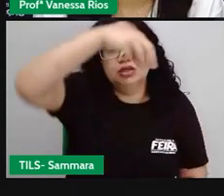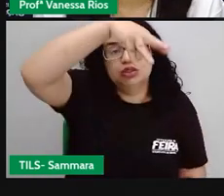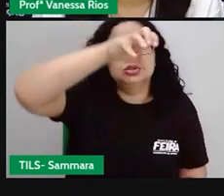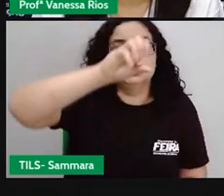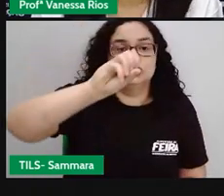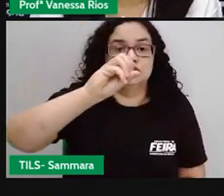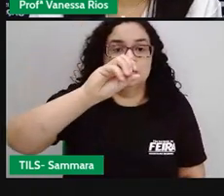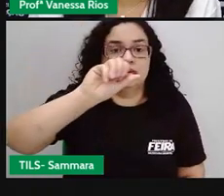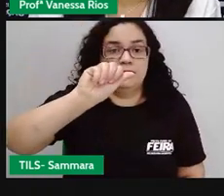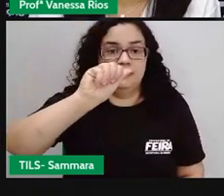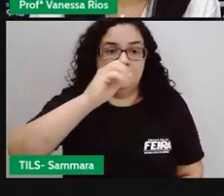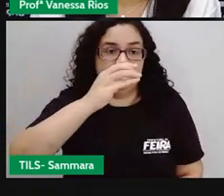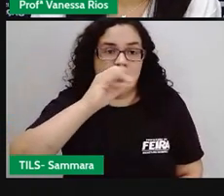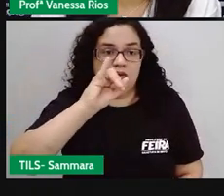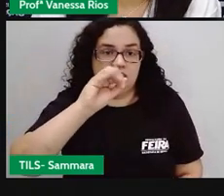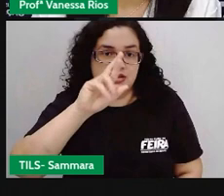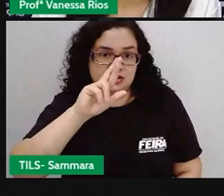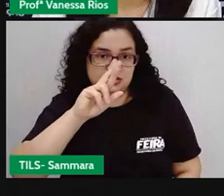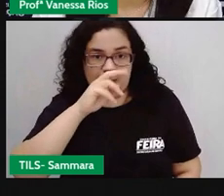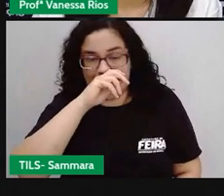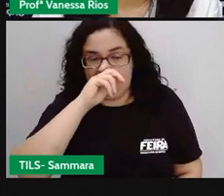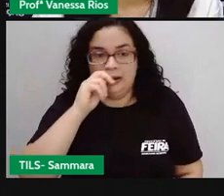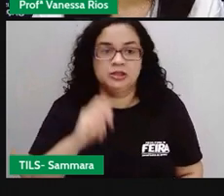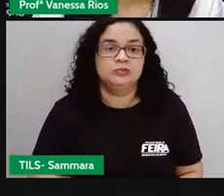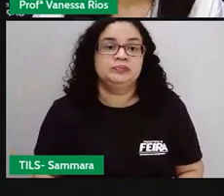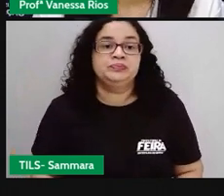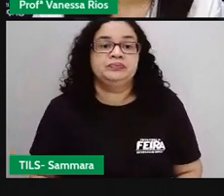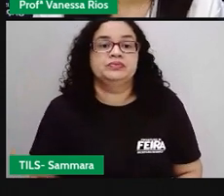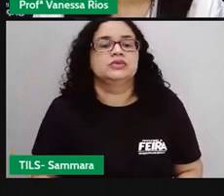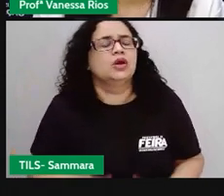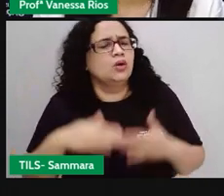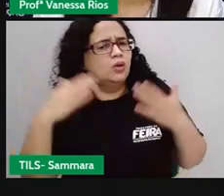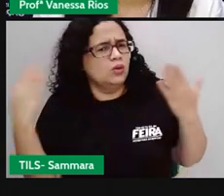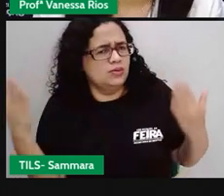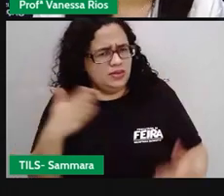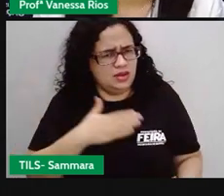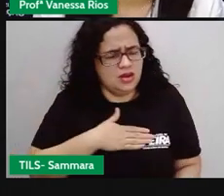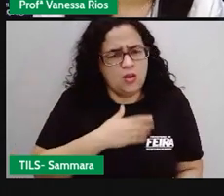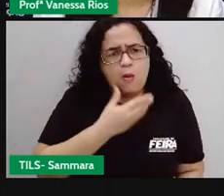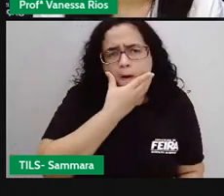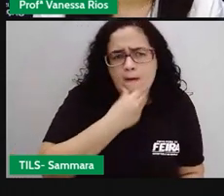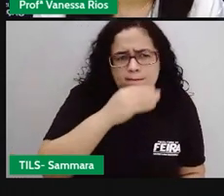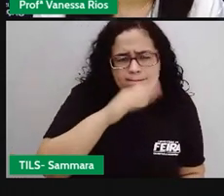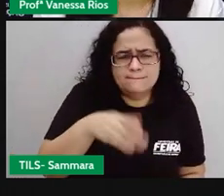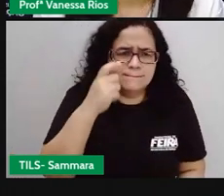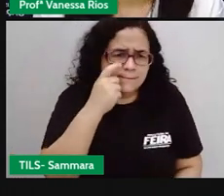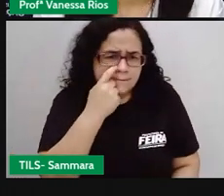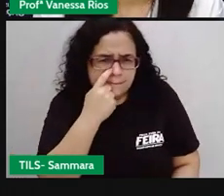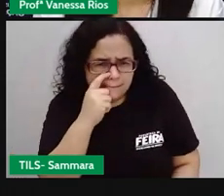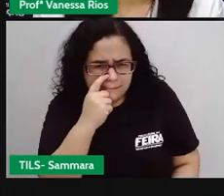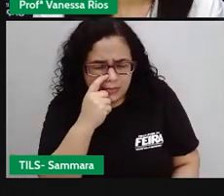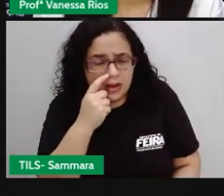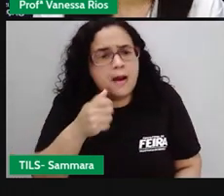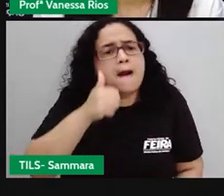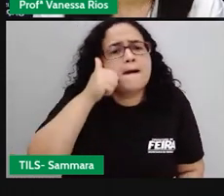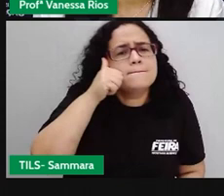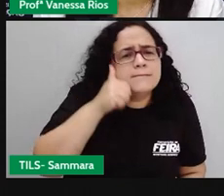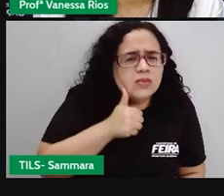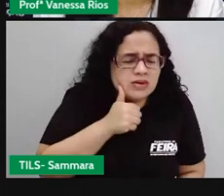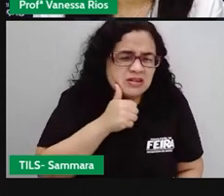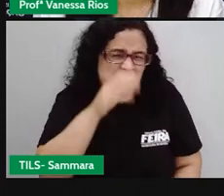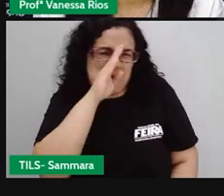para de preconceitos e empatia. Quando eu, garoto, em bruxas, mulheres